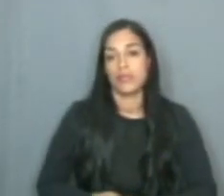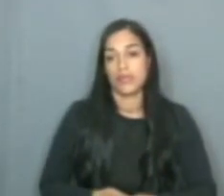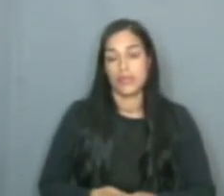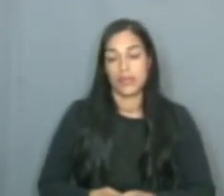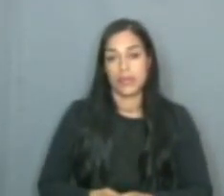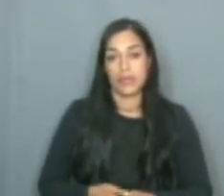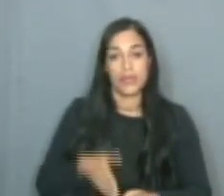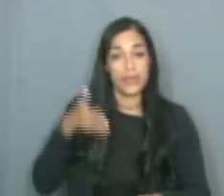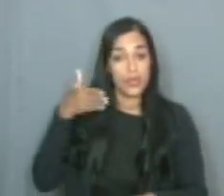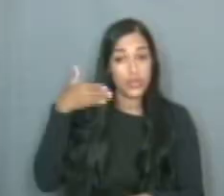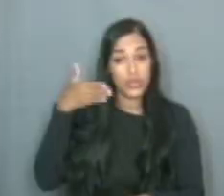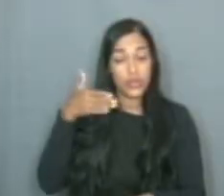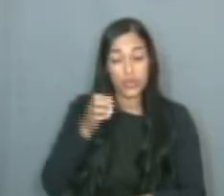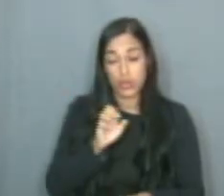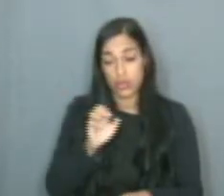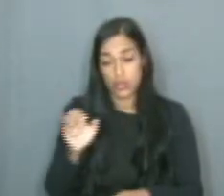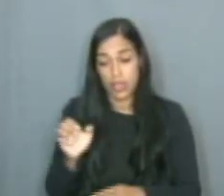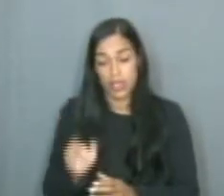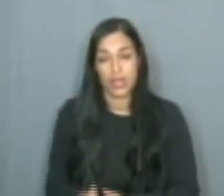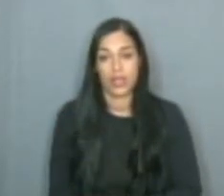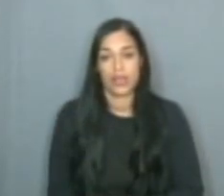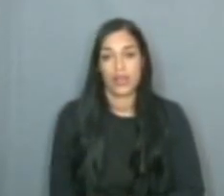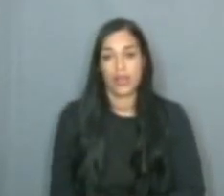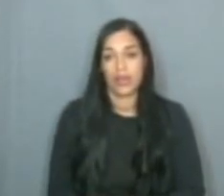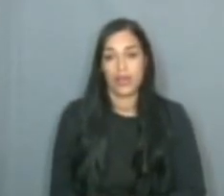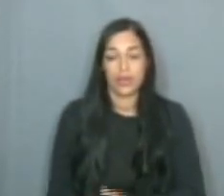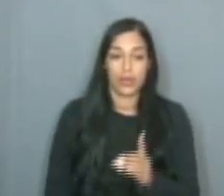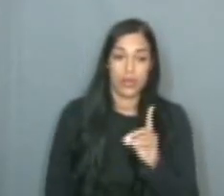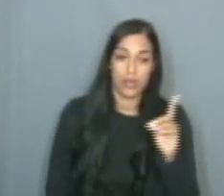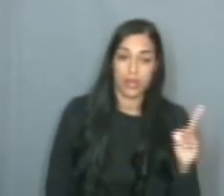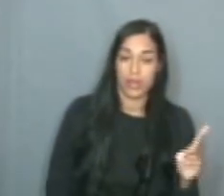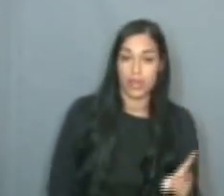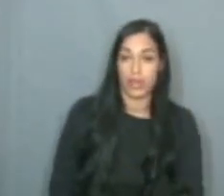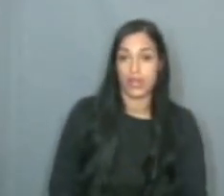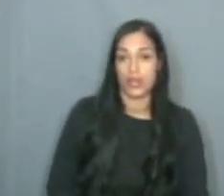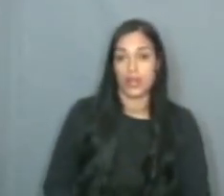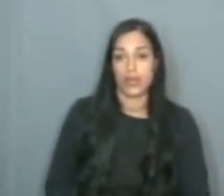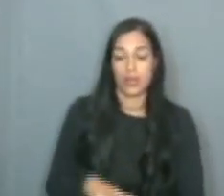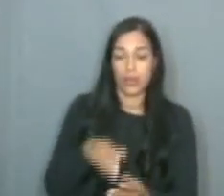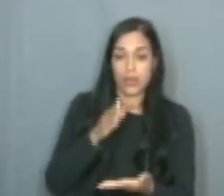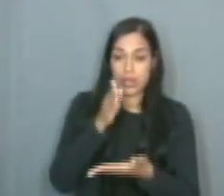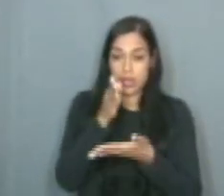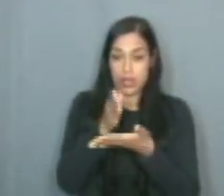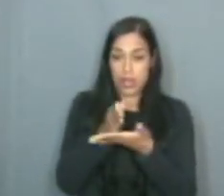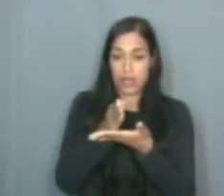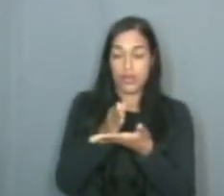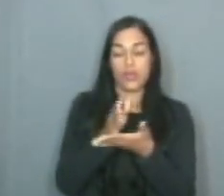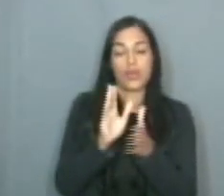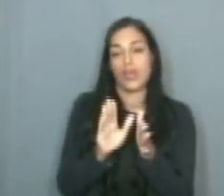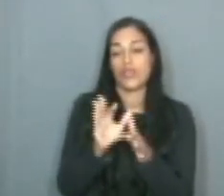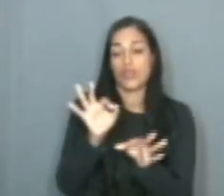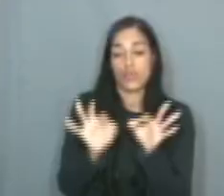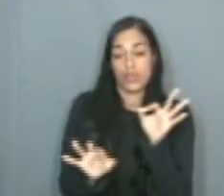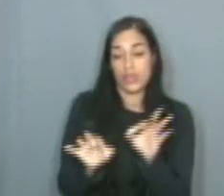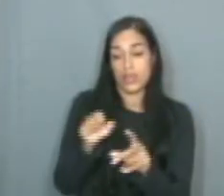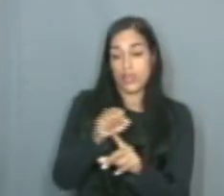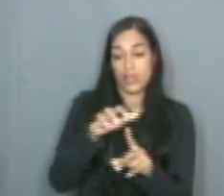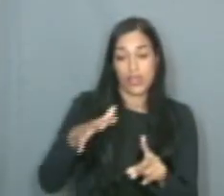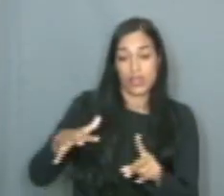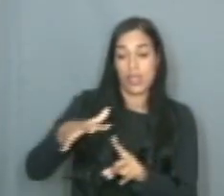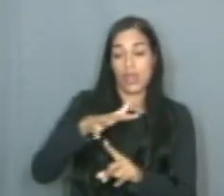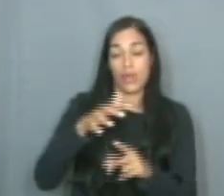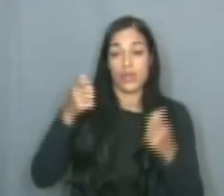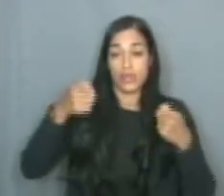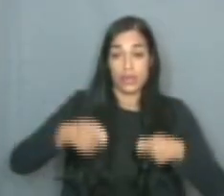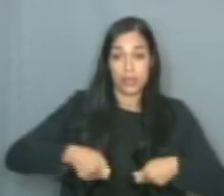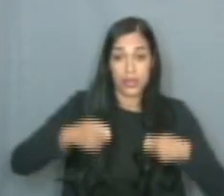de quem está na esquerda ou de quem deveria estar na direita ou no centro. Isso é discurso de justiça social. E a gente